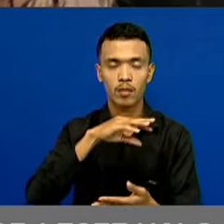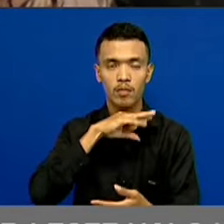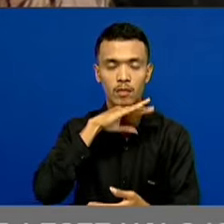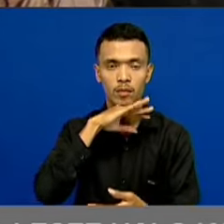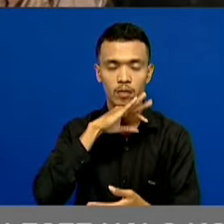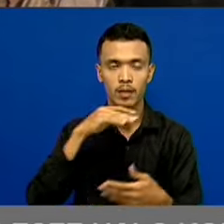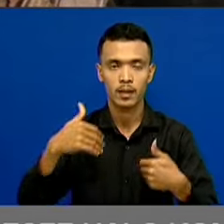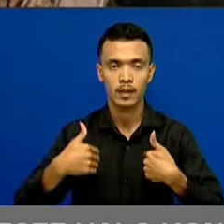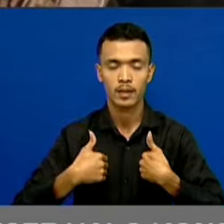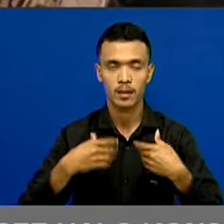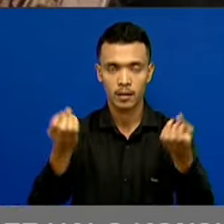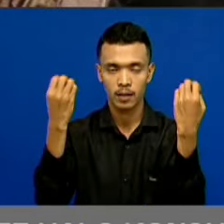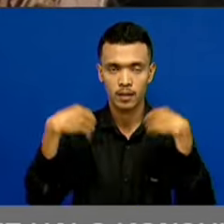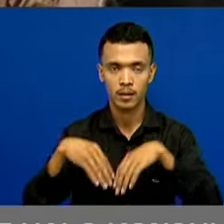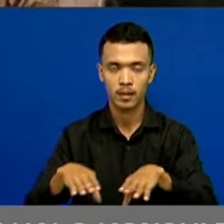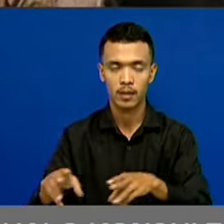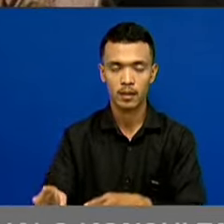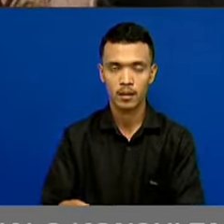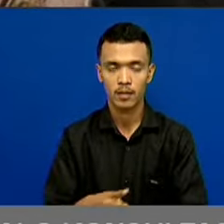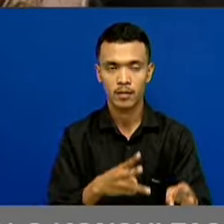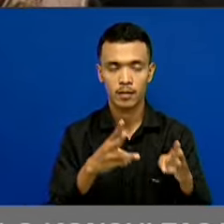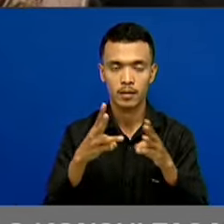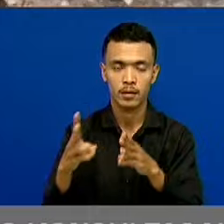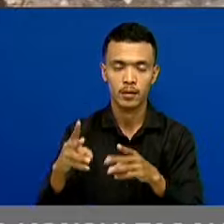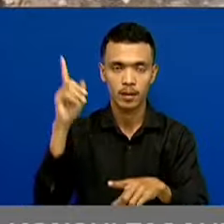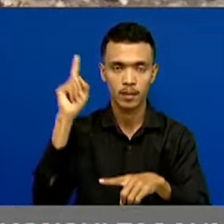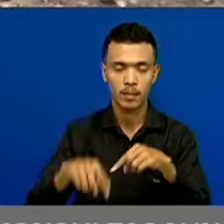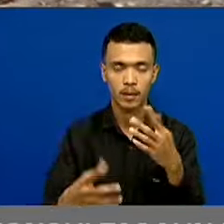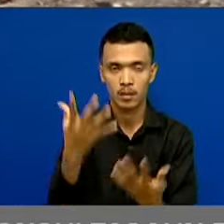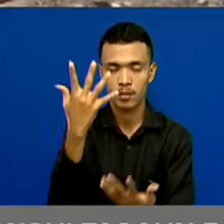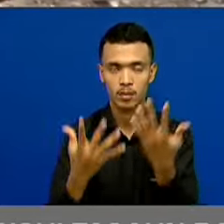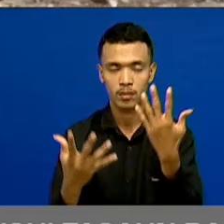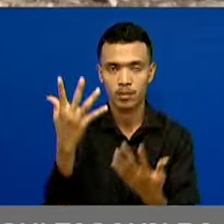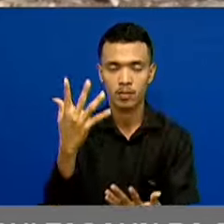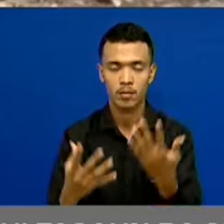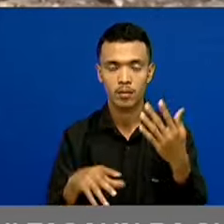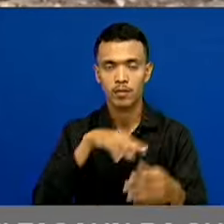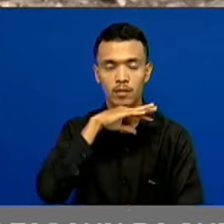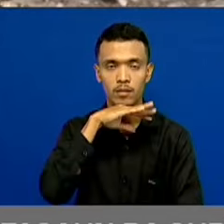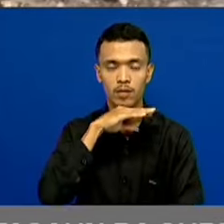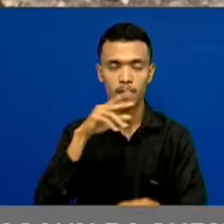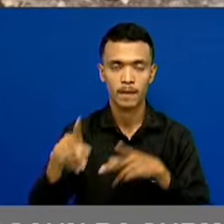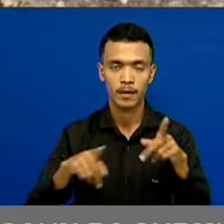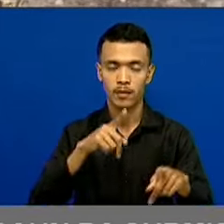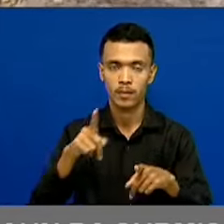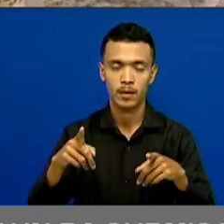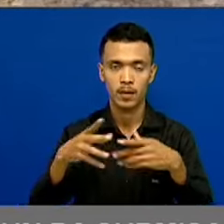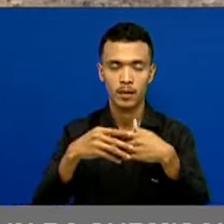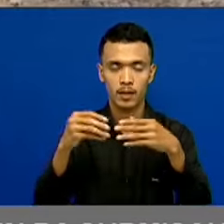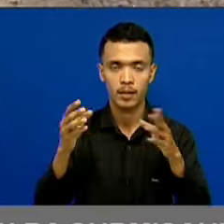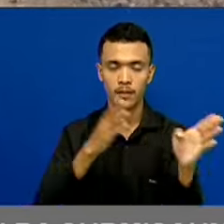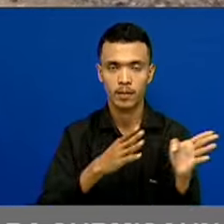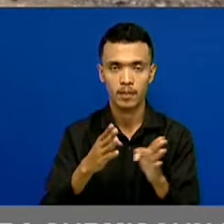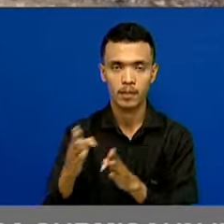lixeiro Shira, e a estrada ibum no labele suno foer. Rua, atu autoridade comunitária Shira tem que organiza comunidade Shira, e